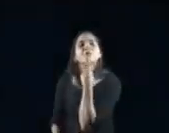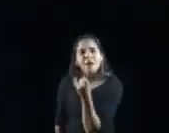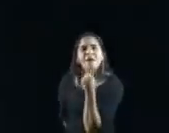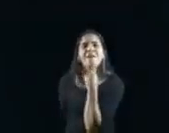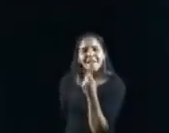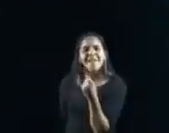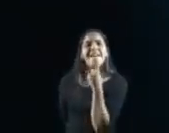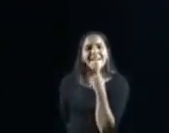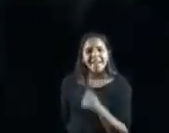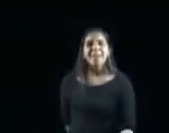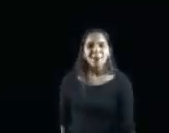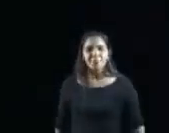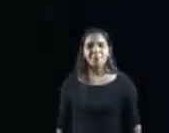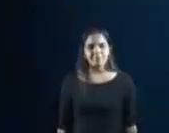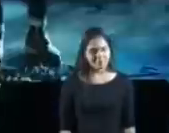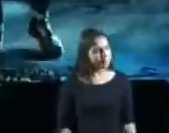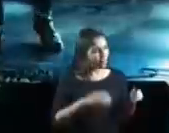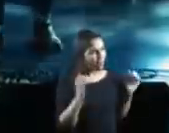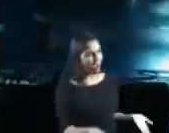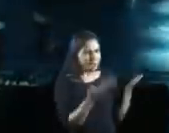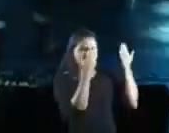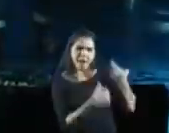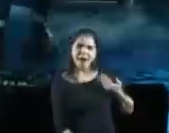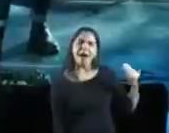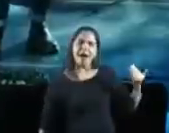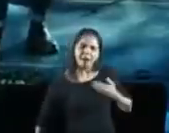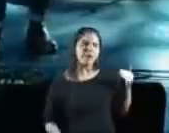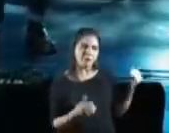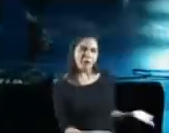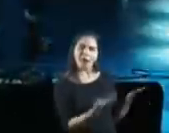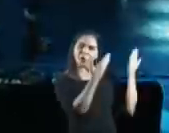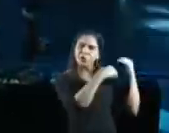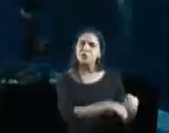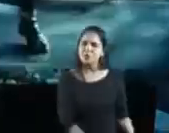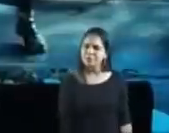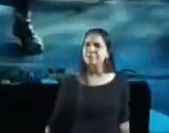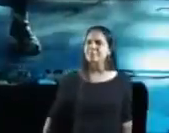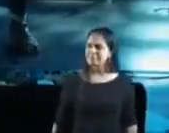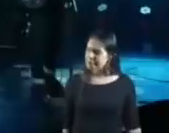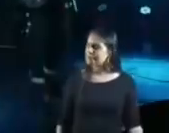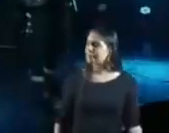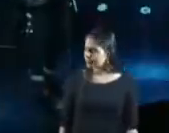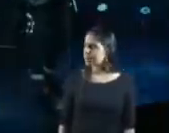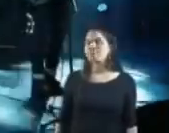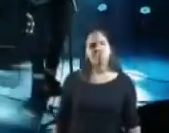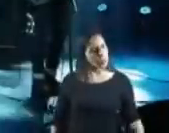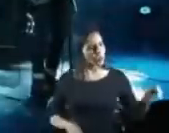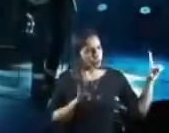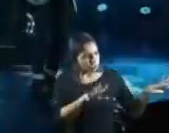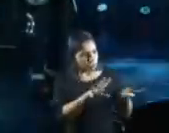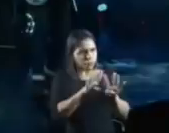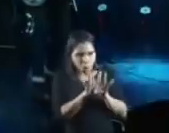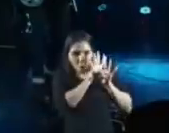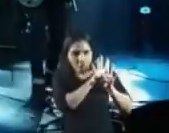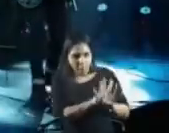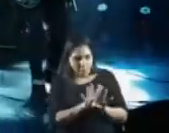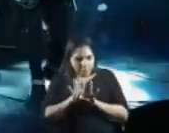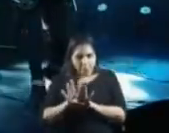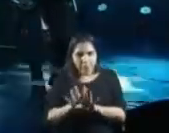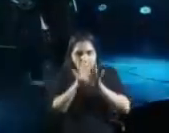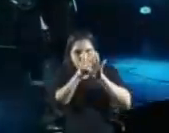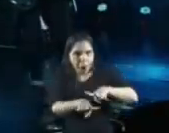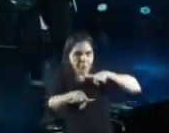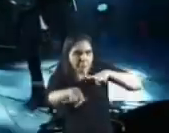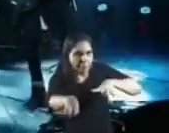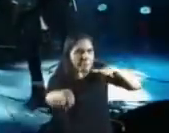rubra bandeira. Avante, camarada, avante, junta a tua nossa